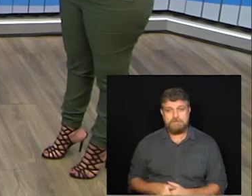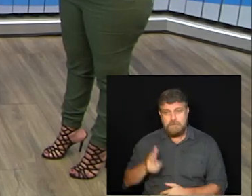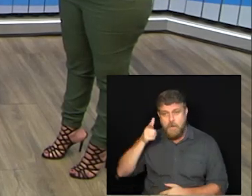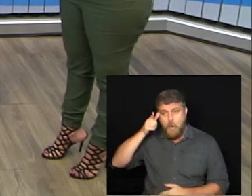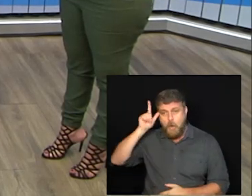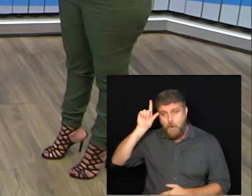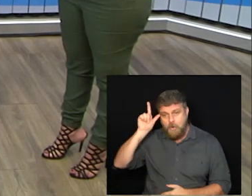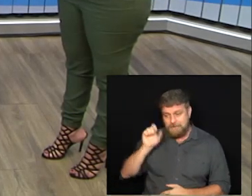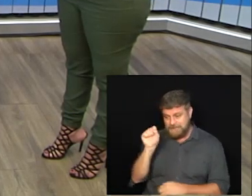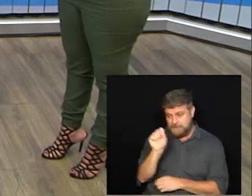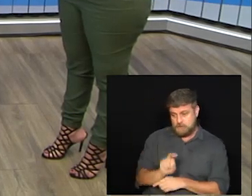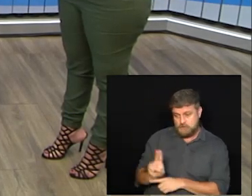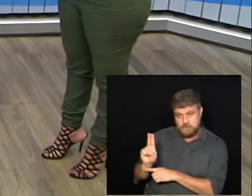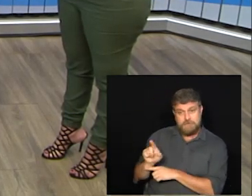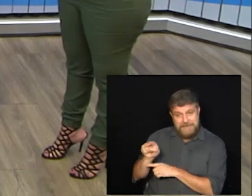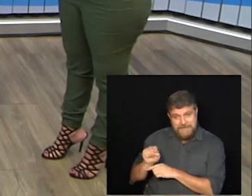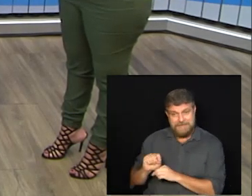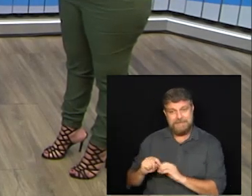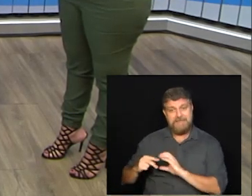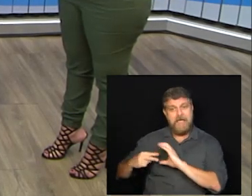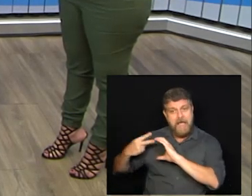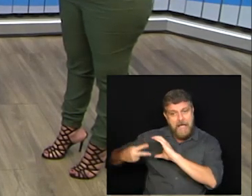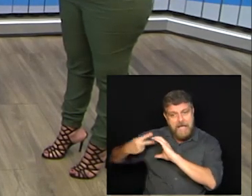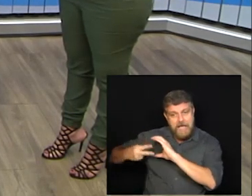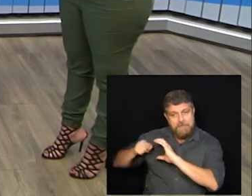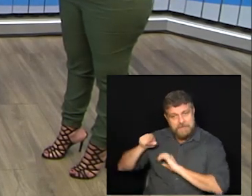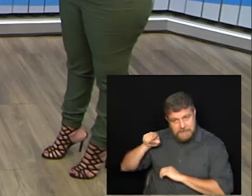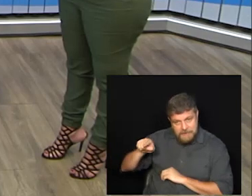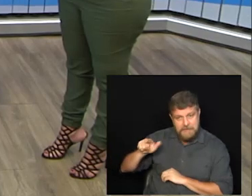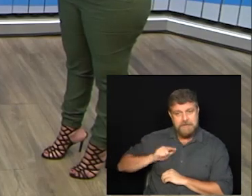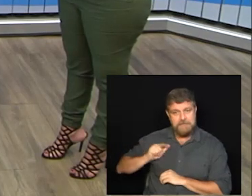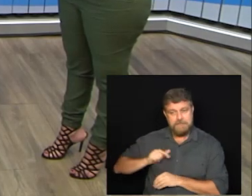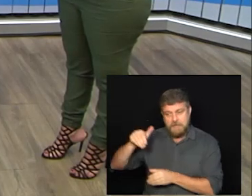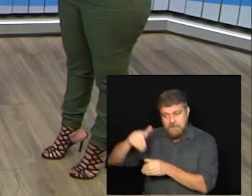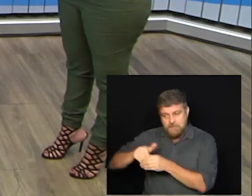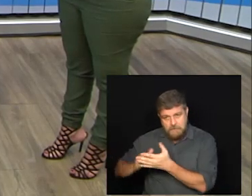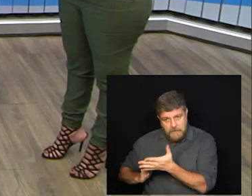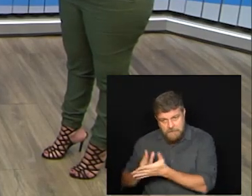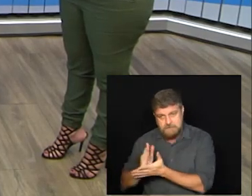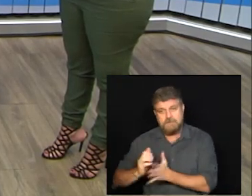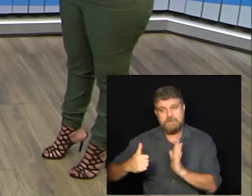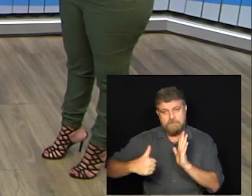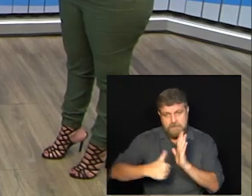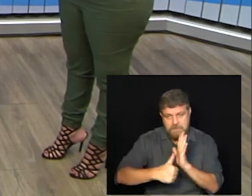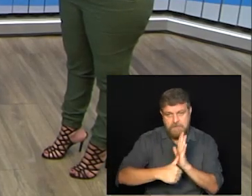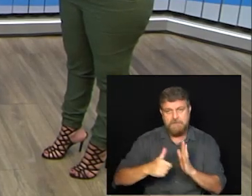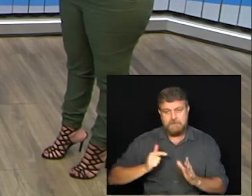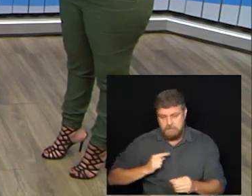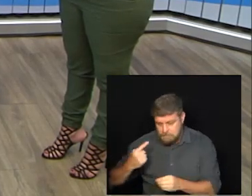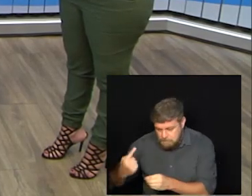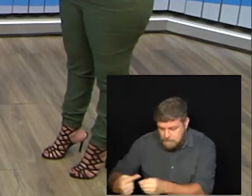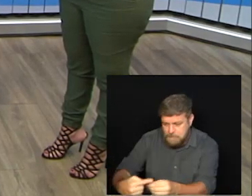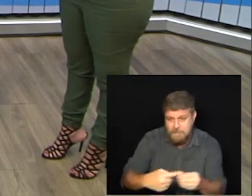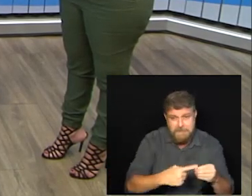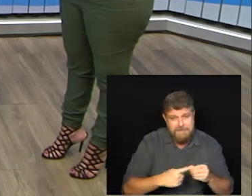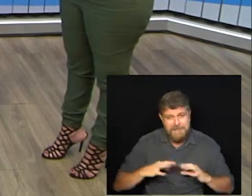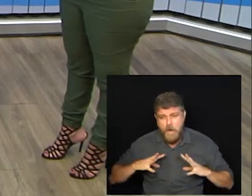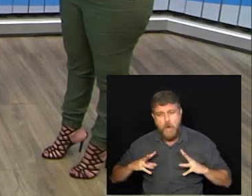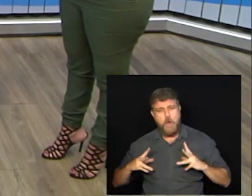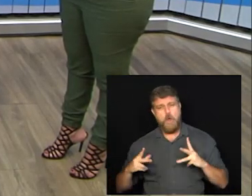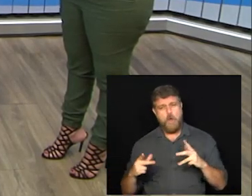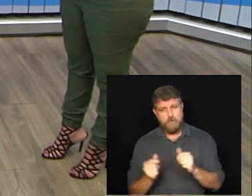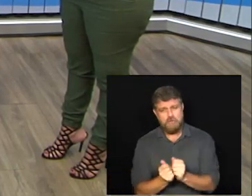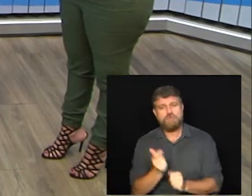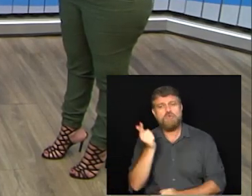vizinho, Sumaré, a Câmara de lá também aprovou que o município faça essa adesão. Então, a gente está tendo todo esse movimento para que os